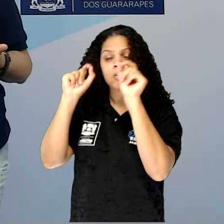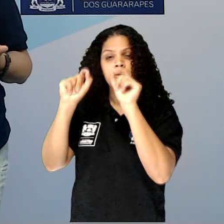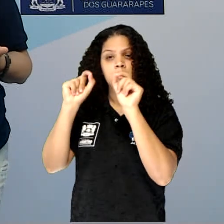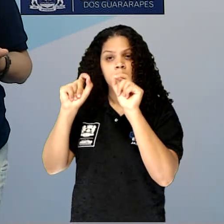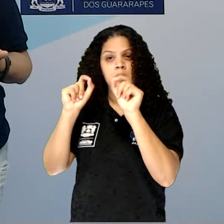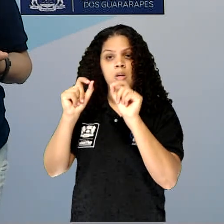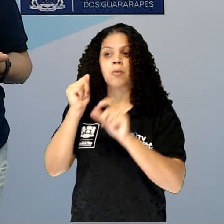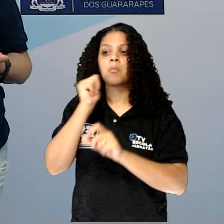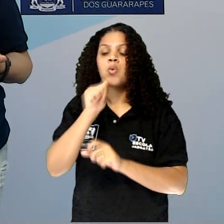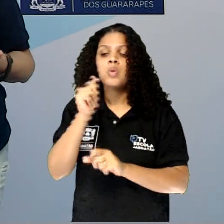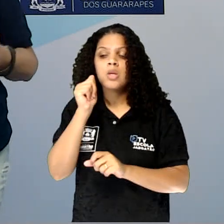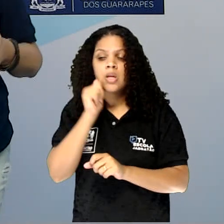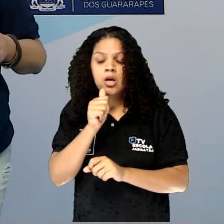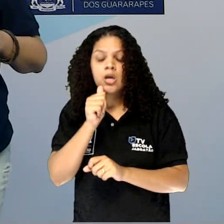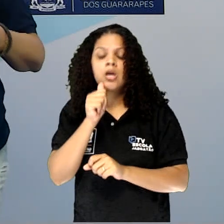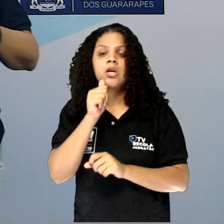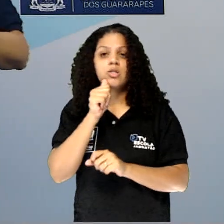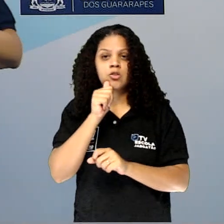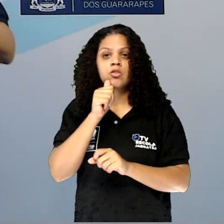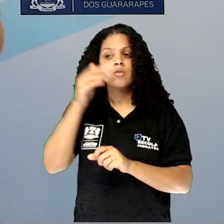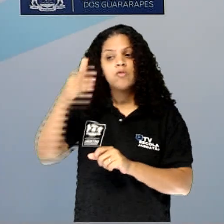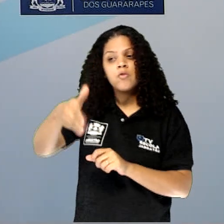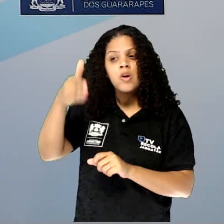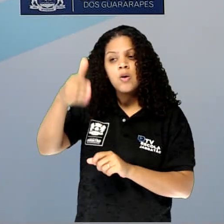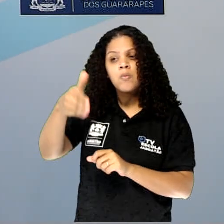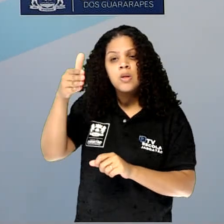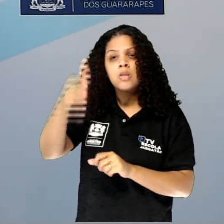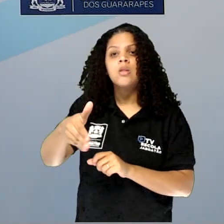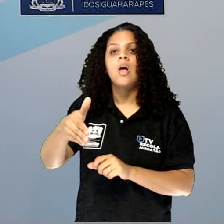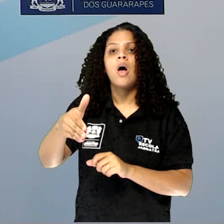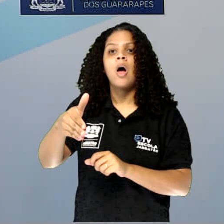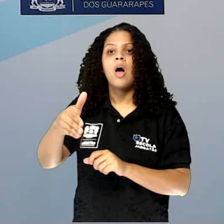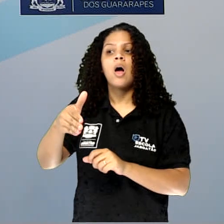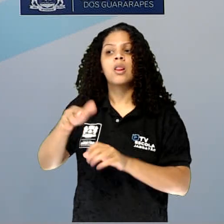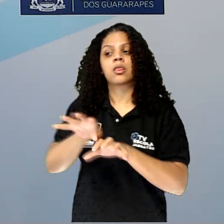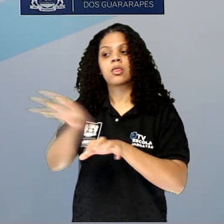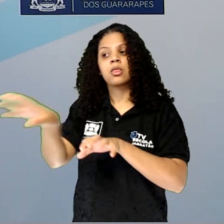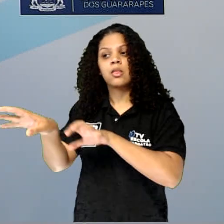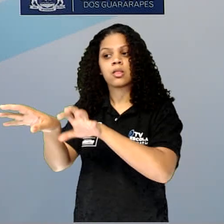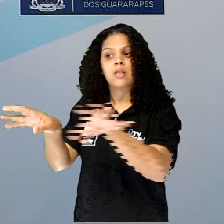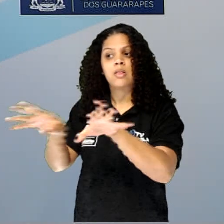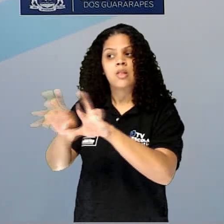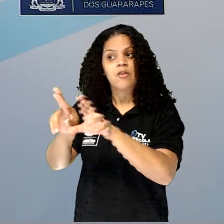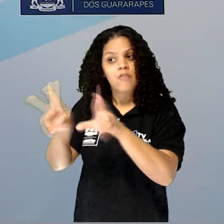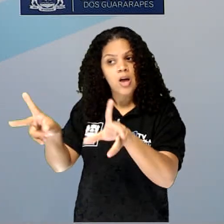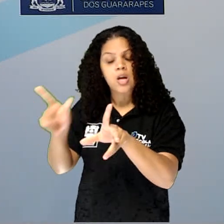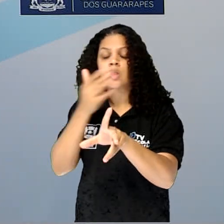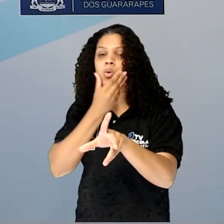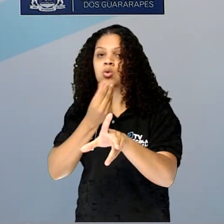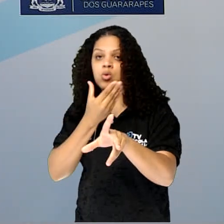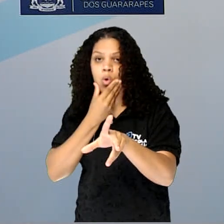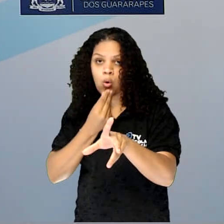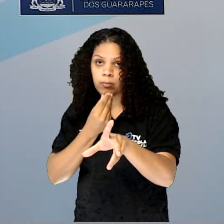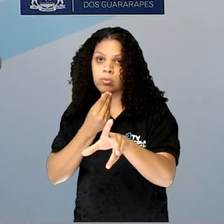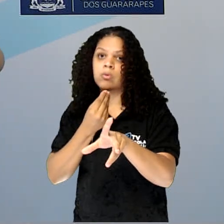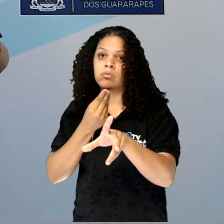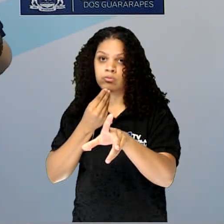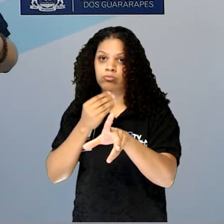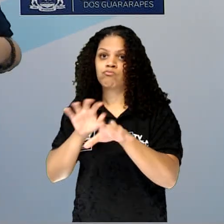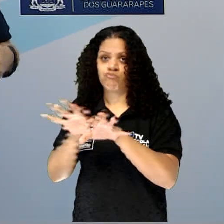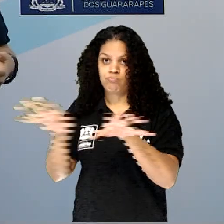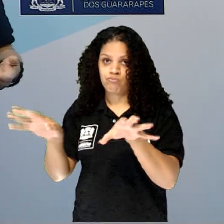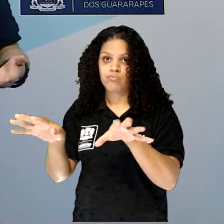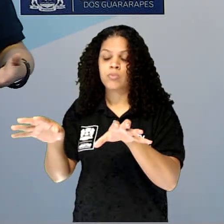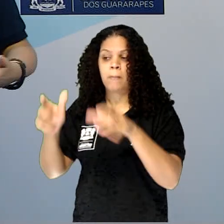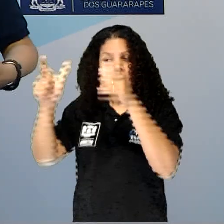mulheres frequentarem os banhos públicos e dias e horas separados para os homens frequentarem os banhos públicos. Mas já era